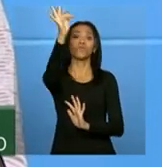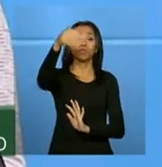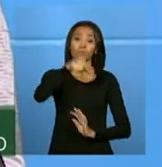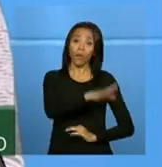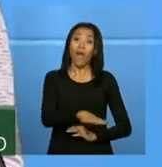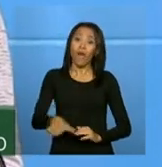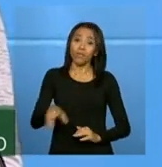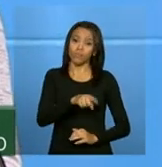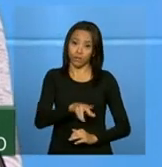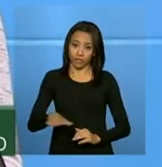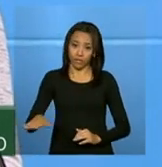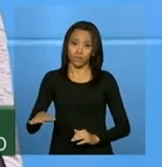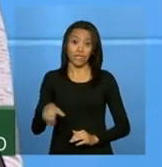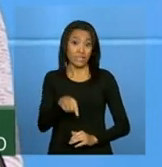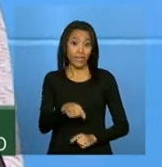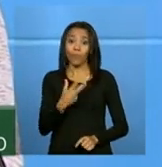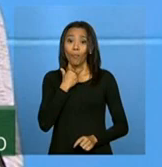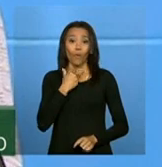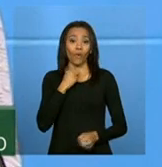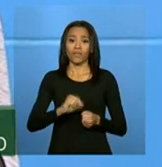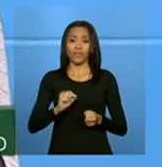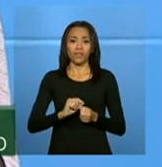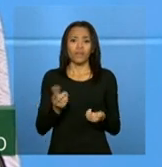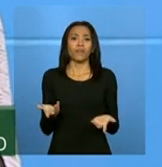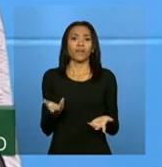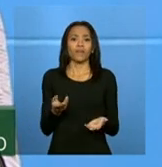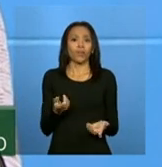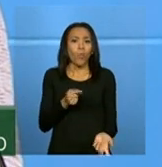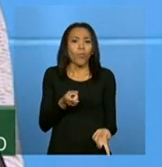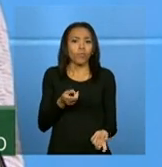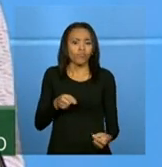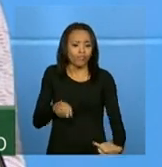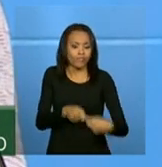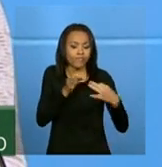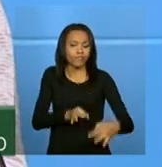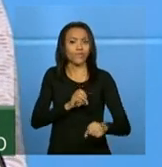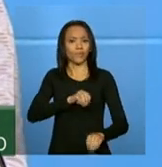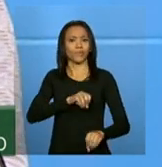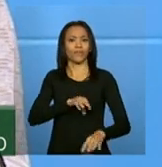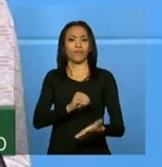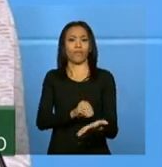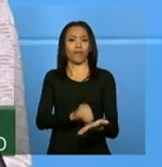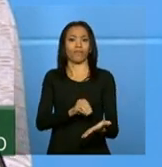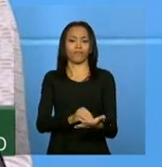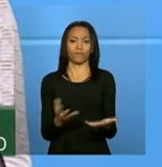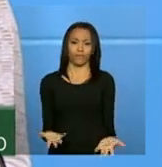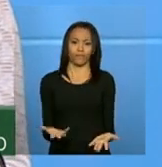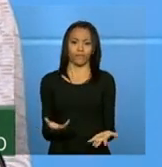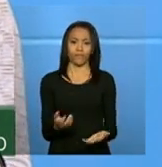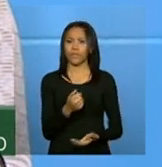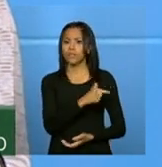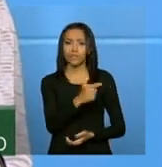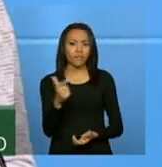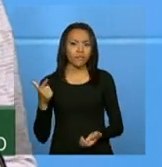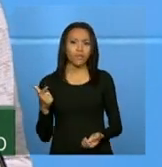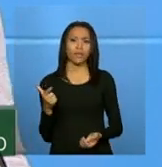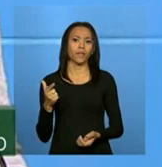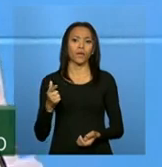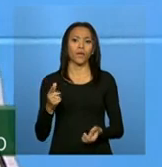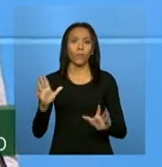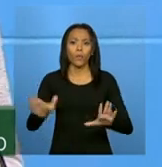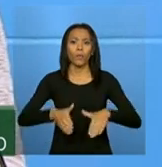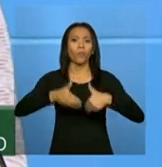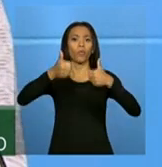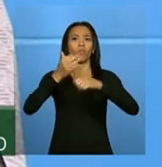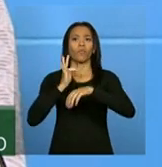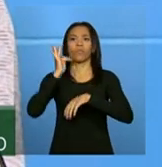as crianças não poderão fazer isso sem ter a educação adequada, sem poderem ter uma visão de futuro.